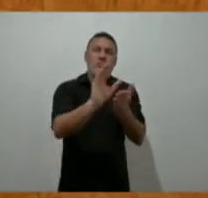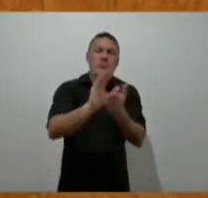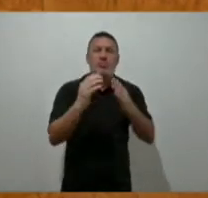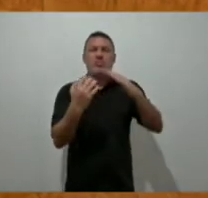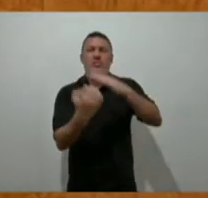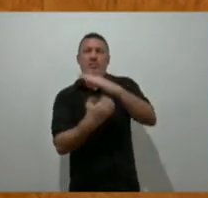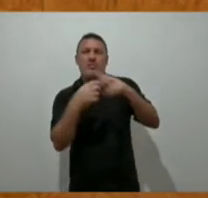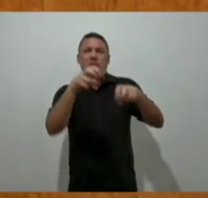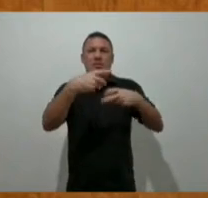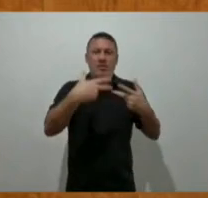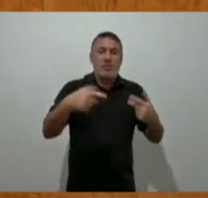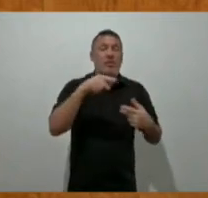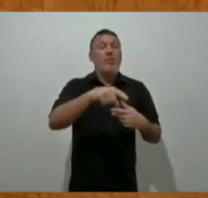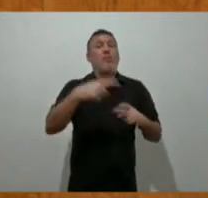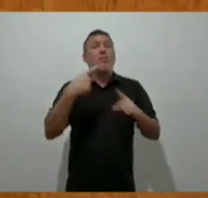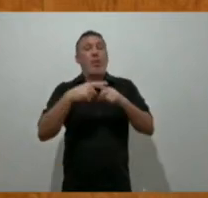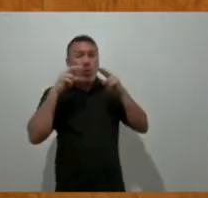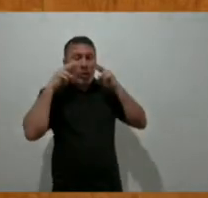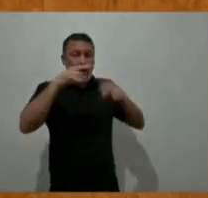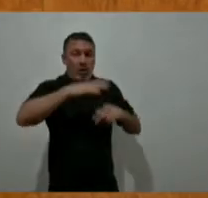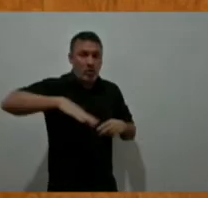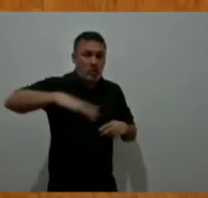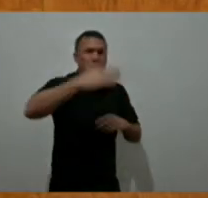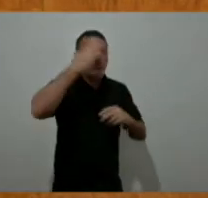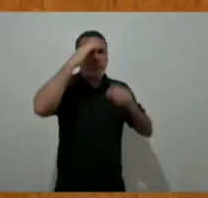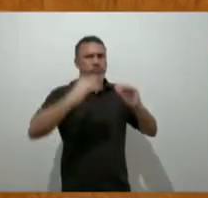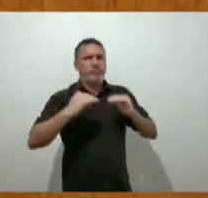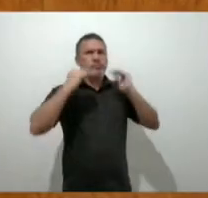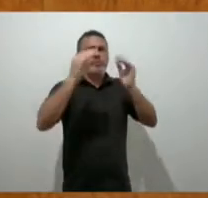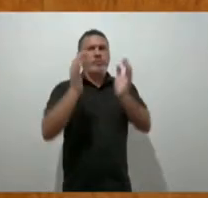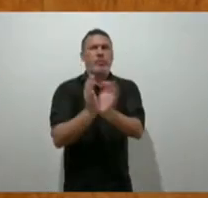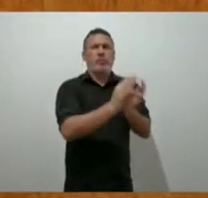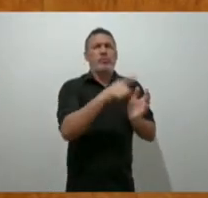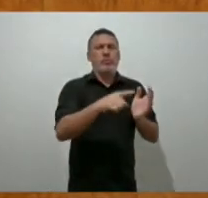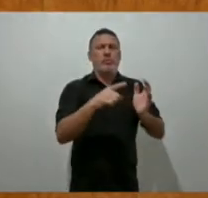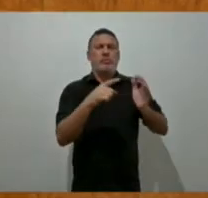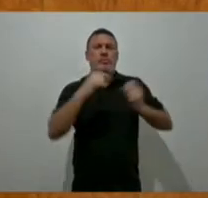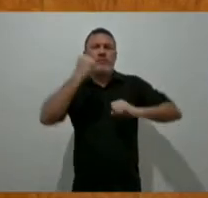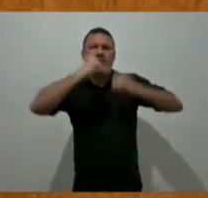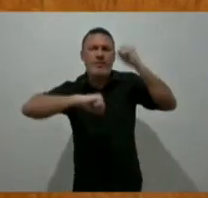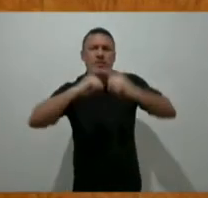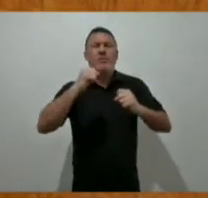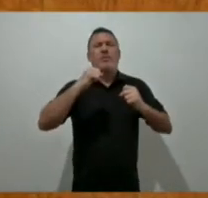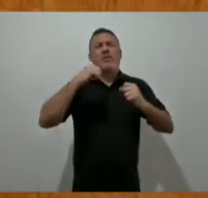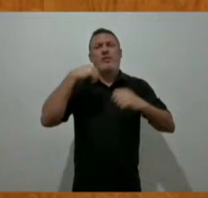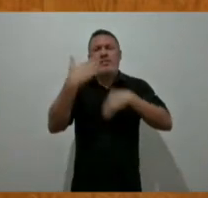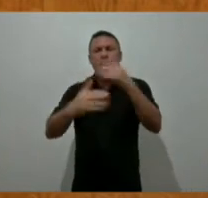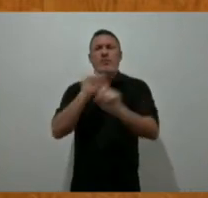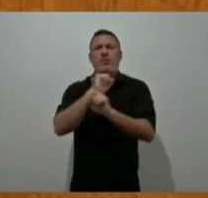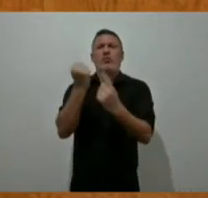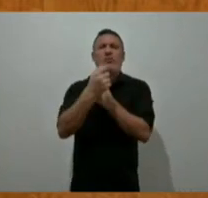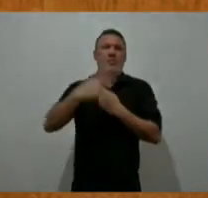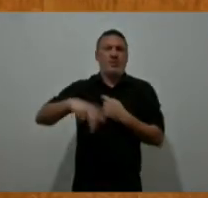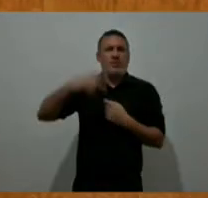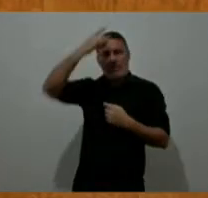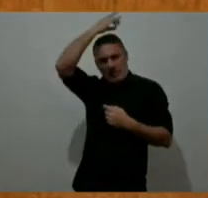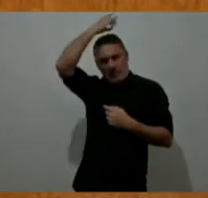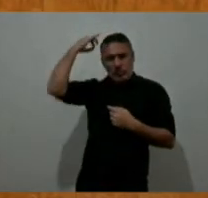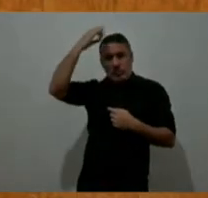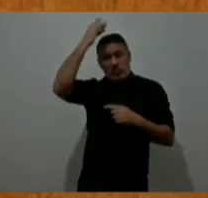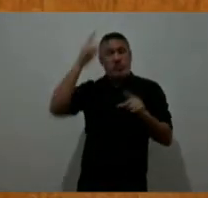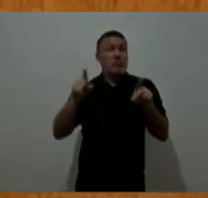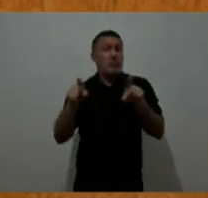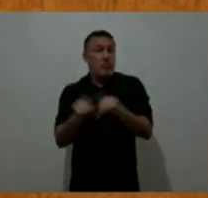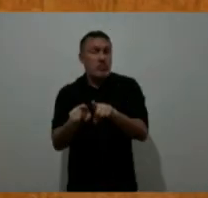considerando a notória contribuição desse segmento no desenvolvimento socioeconômico de nosso Estado. Além disso, enfatizo que o nosso